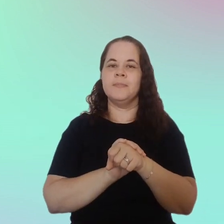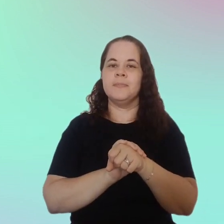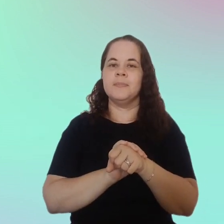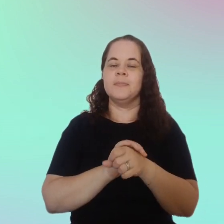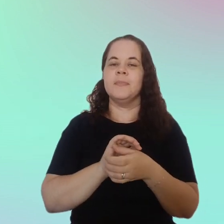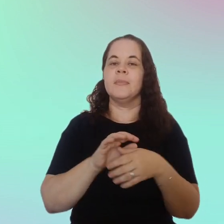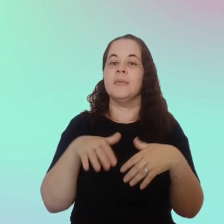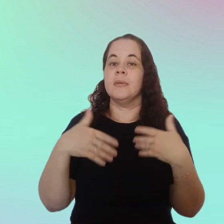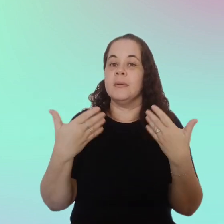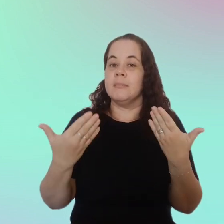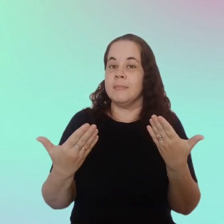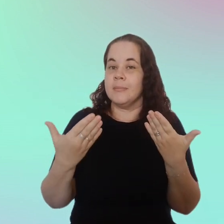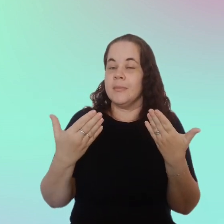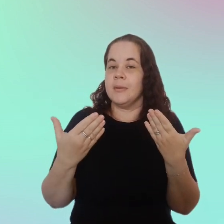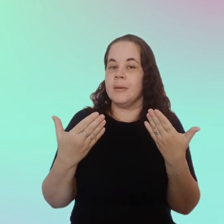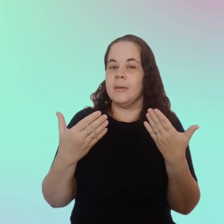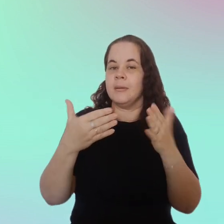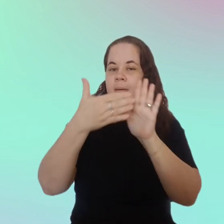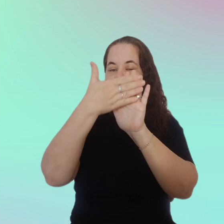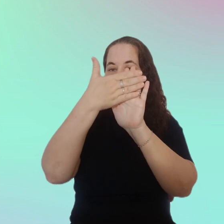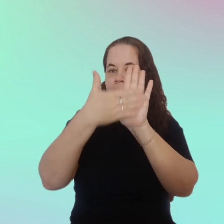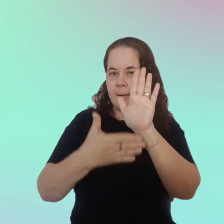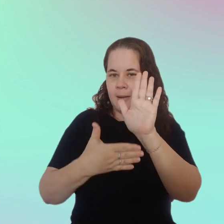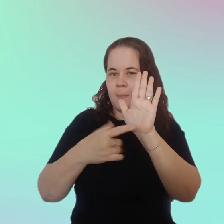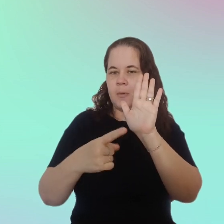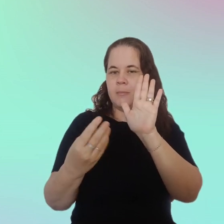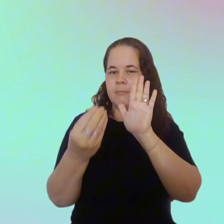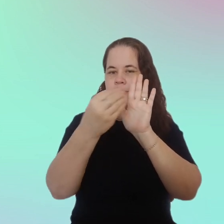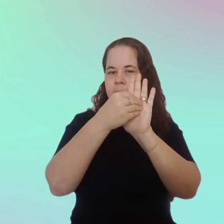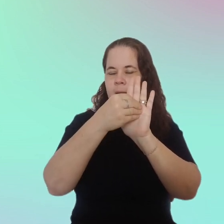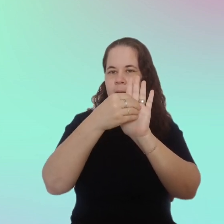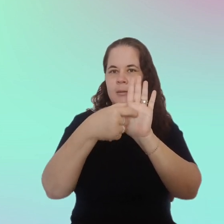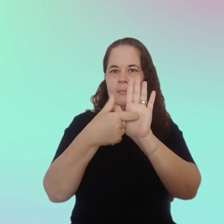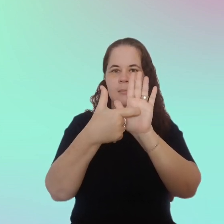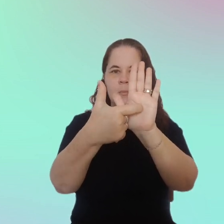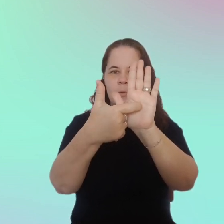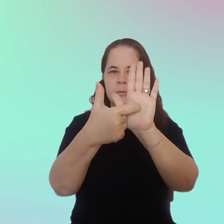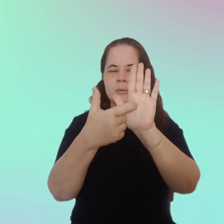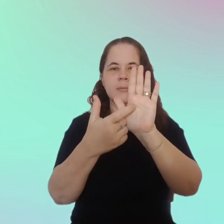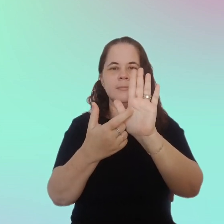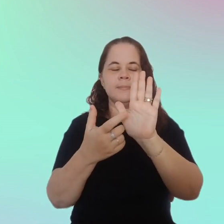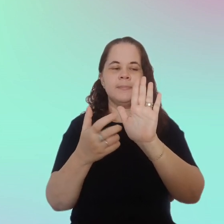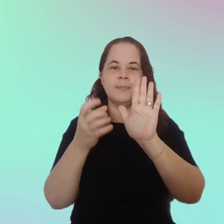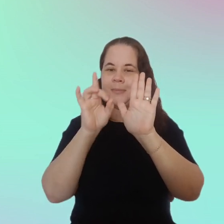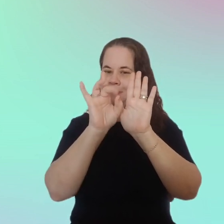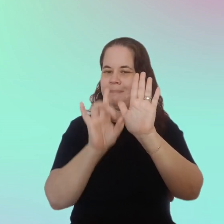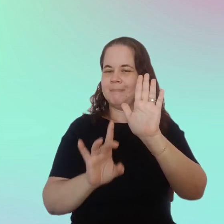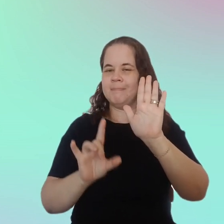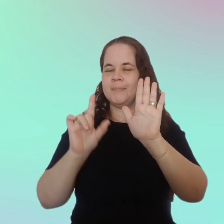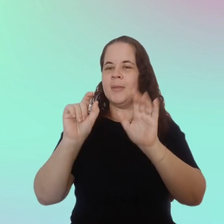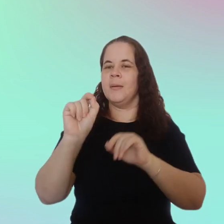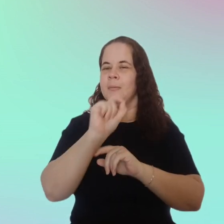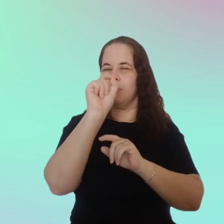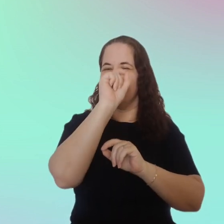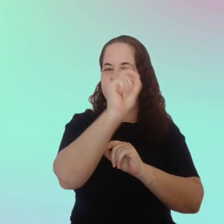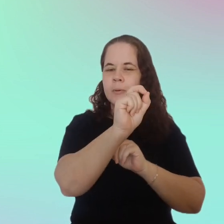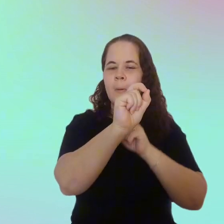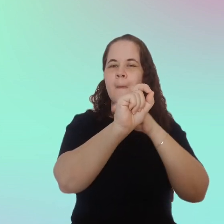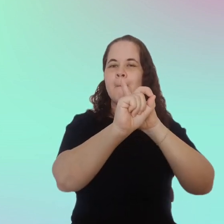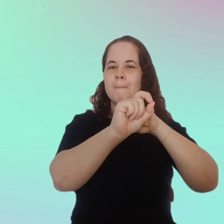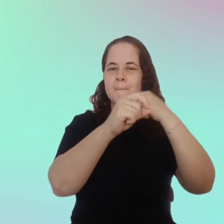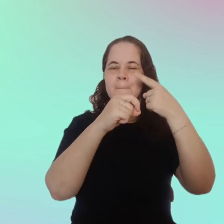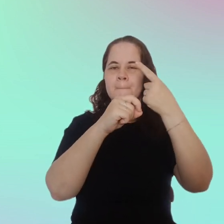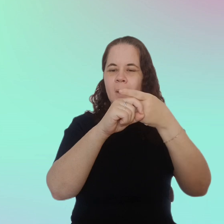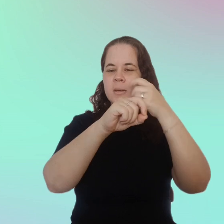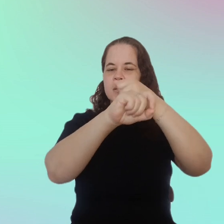LGBTQIA+, né? E no caso da capa do livro, é o destaque da frente, o vagalume, a bandeira saindo como